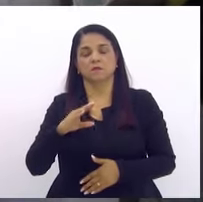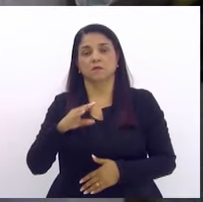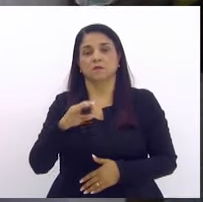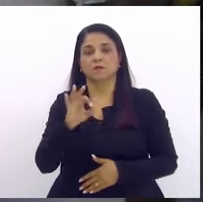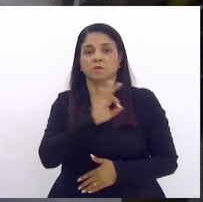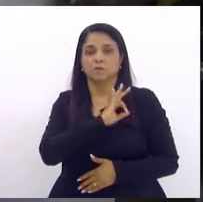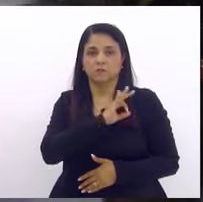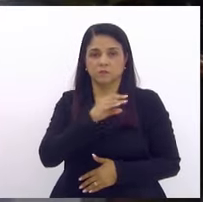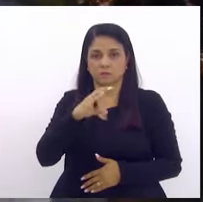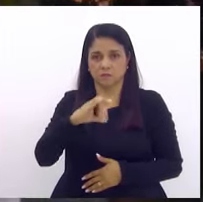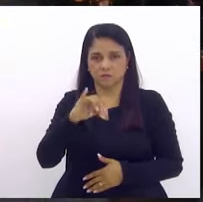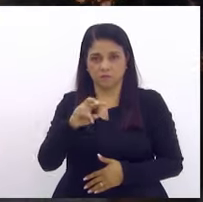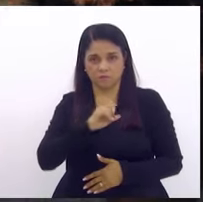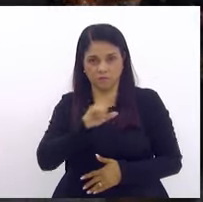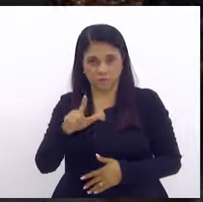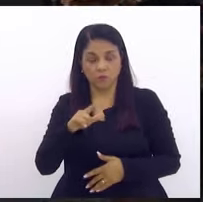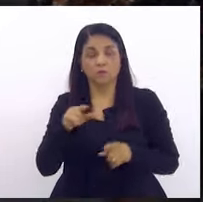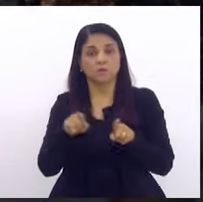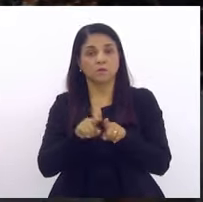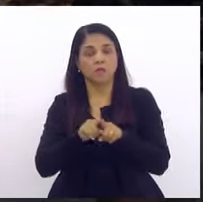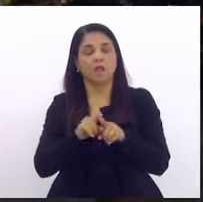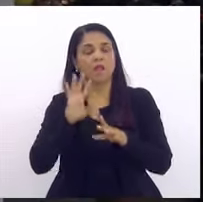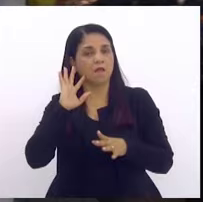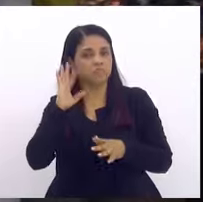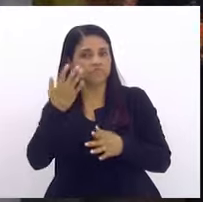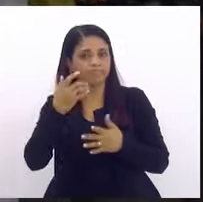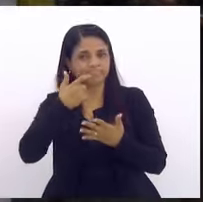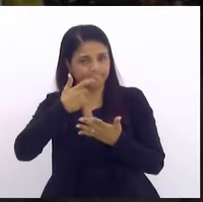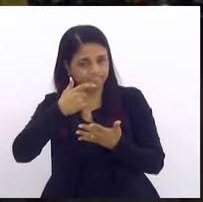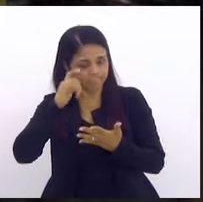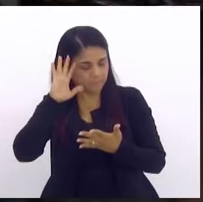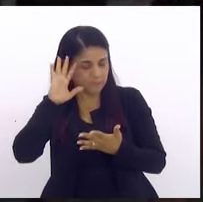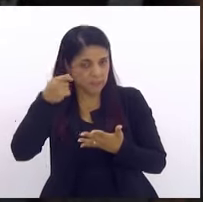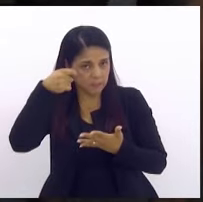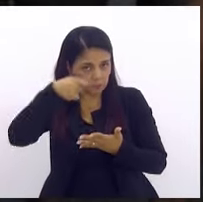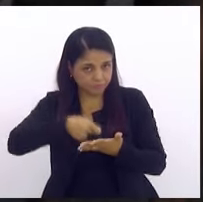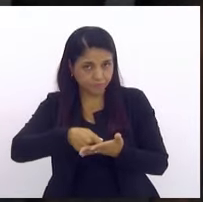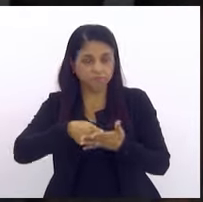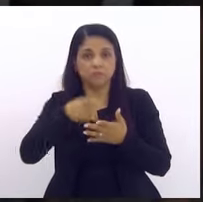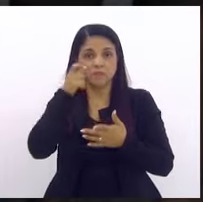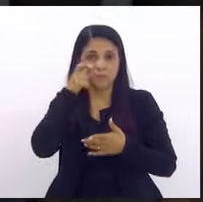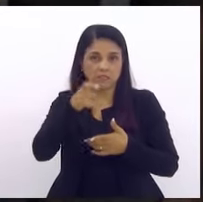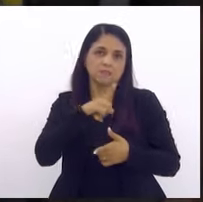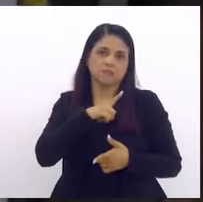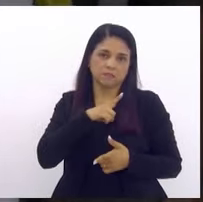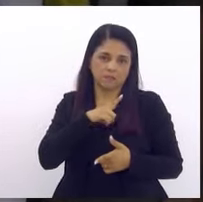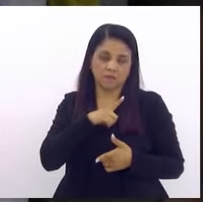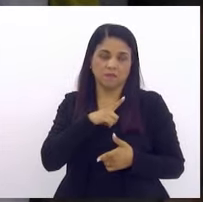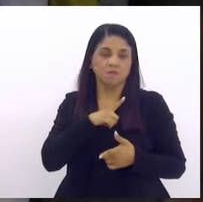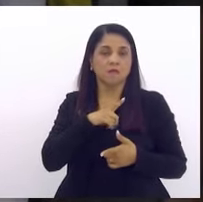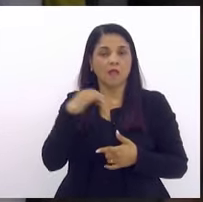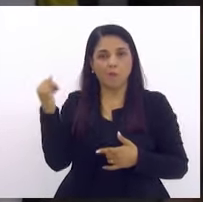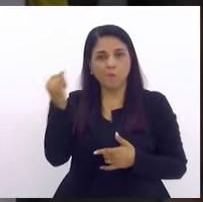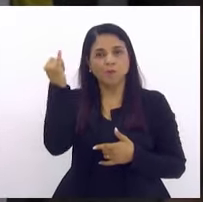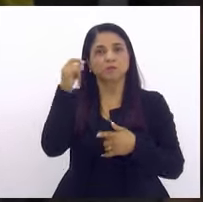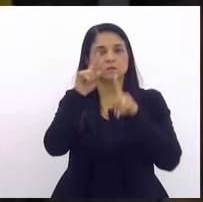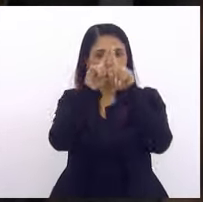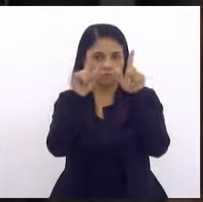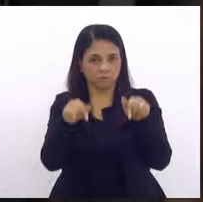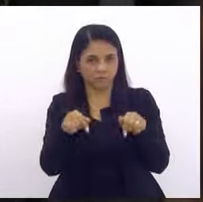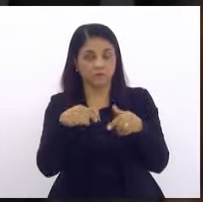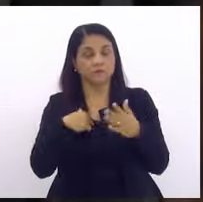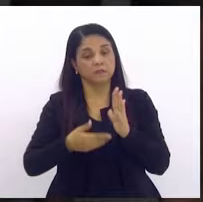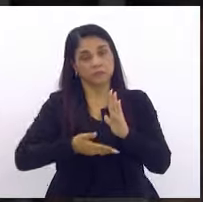na solução desse problema porque reconhece a importância desses servidores. Então, que essa retirada